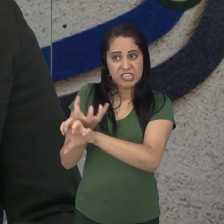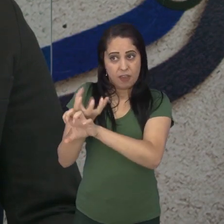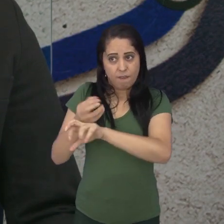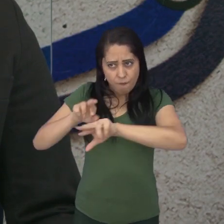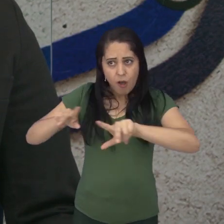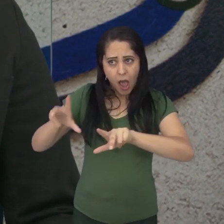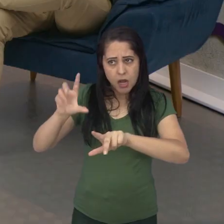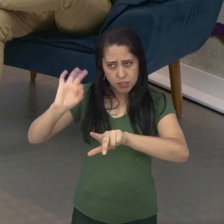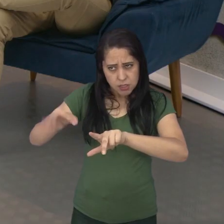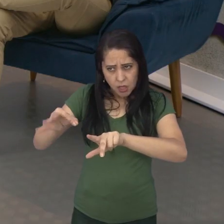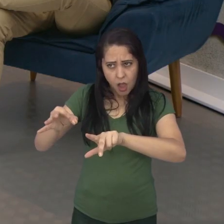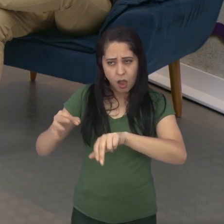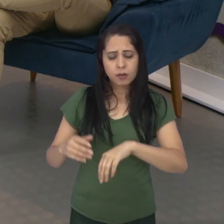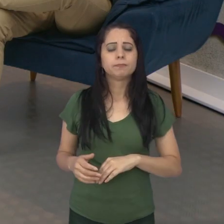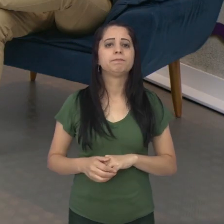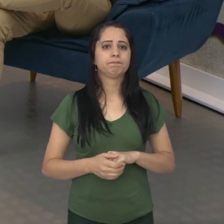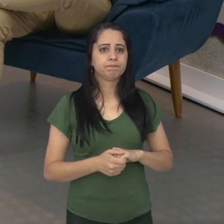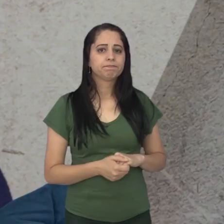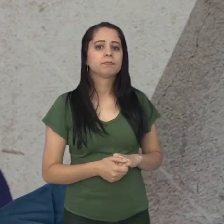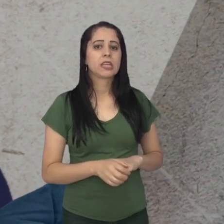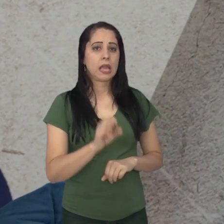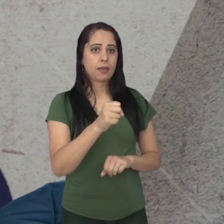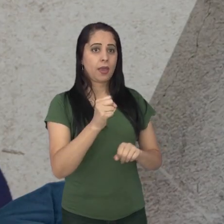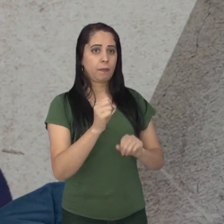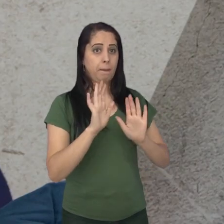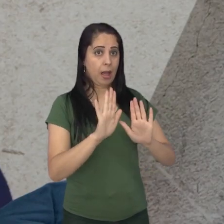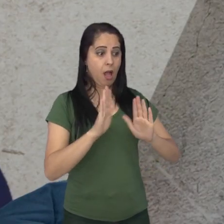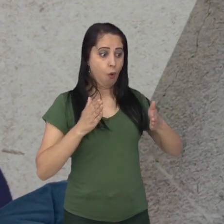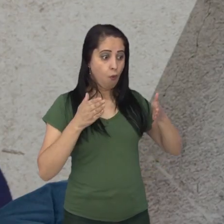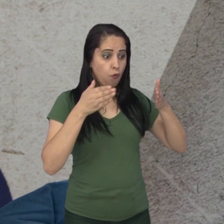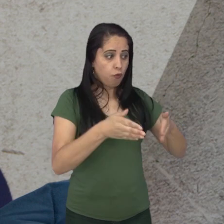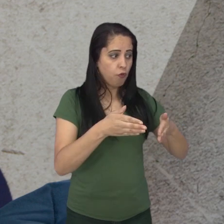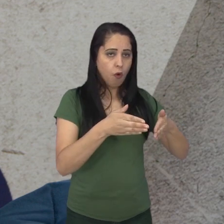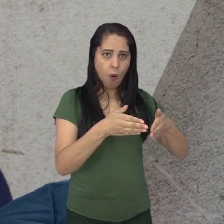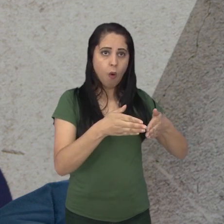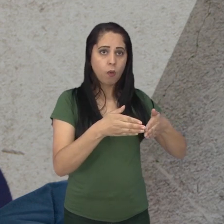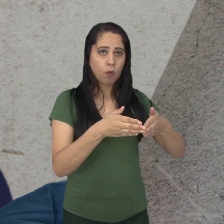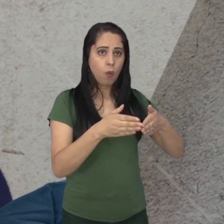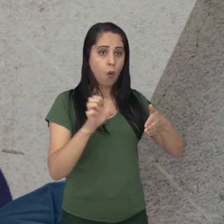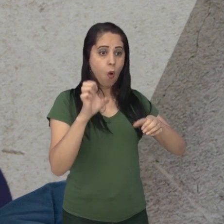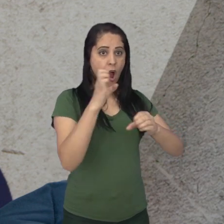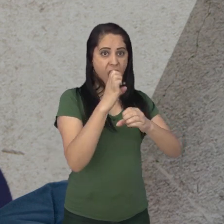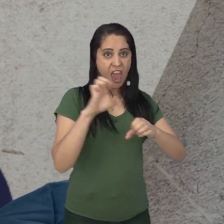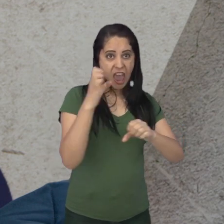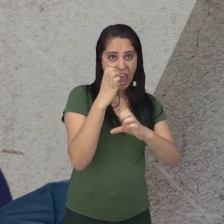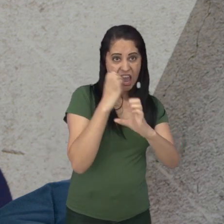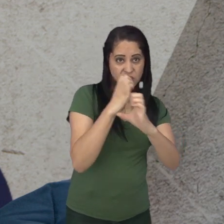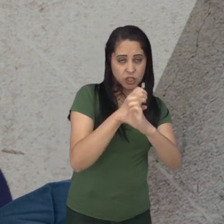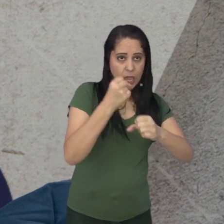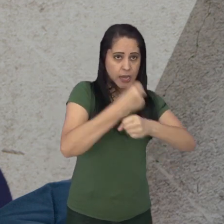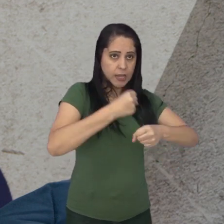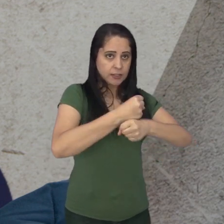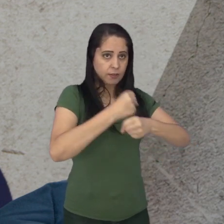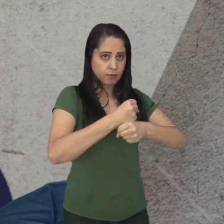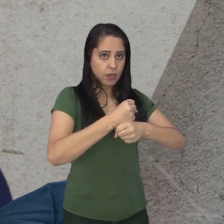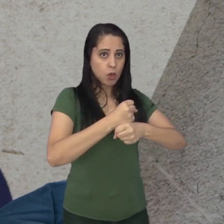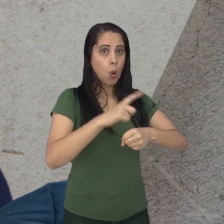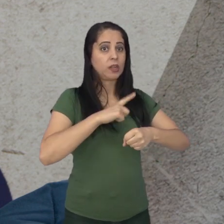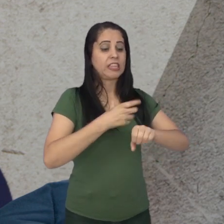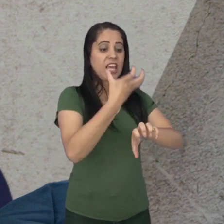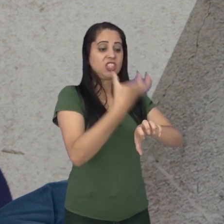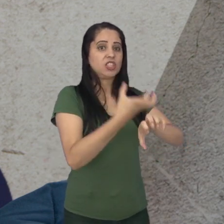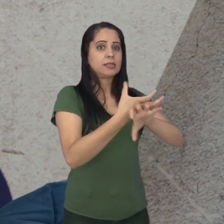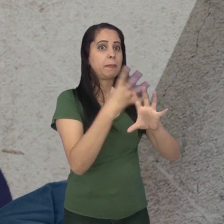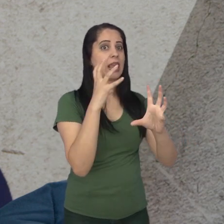né? Então, o foco da engenharia civil são as disciplinas de cálculo para o dimensionamento